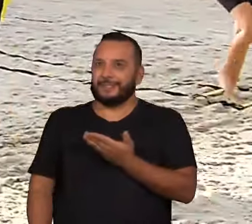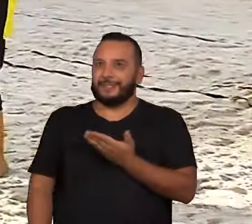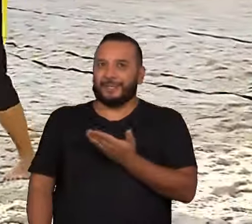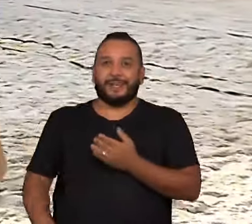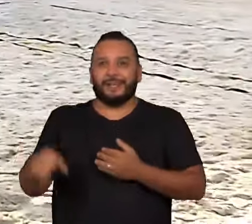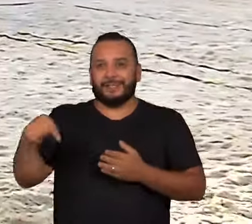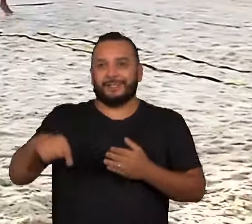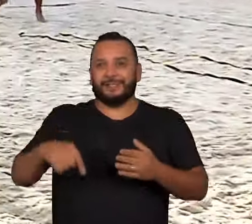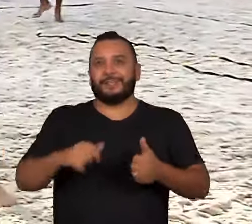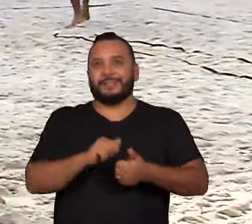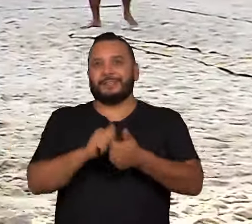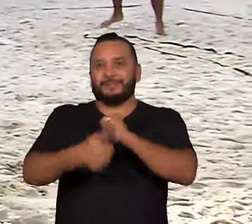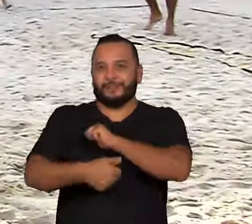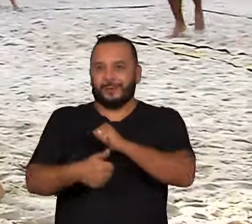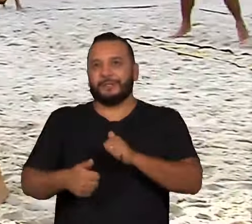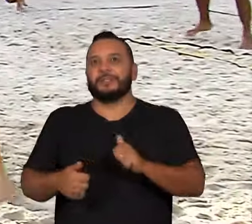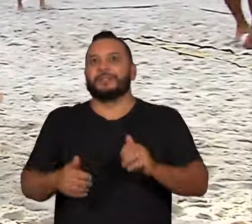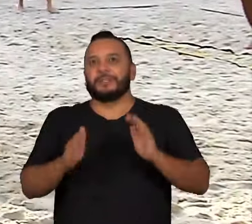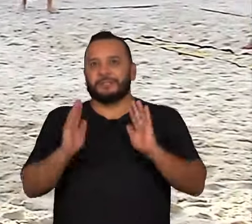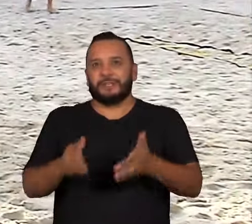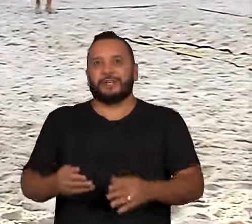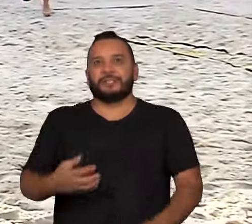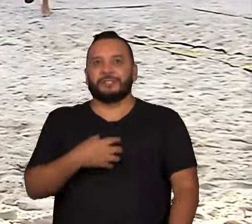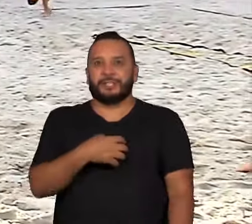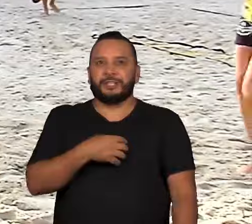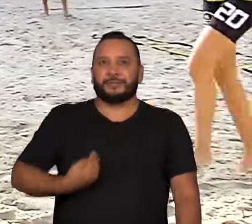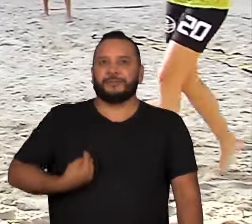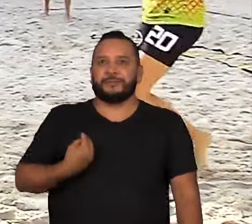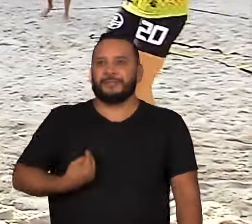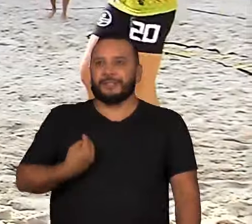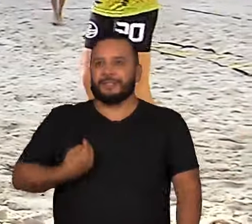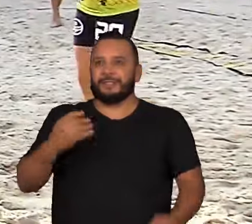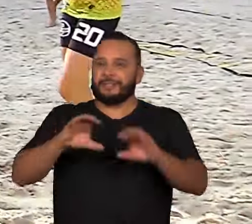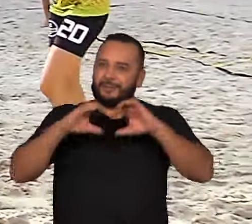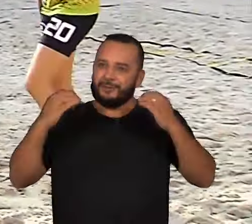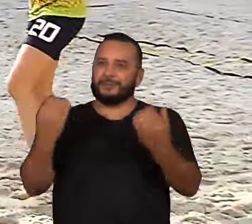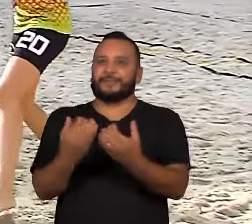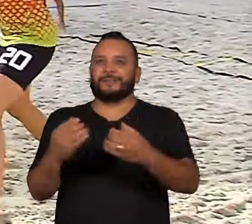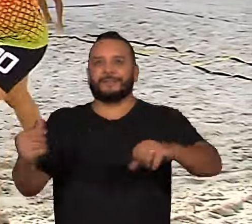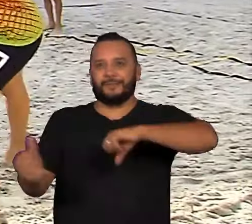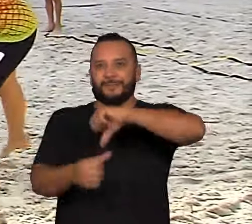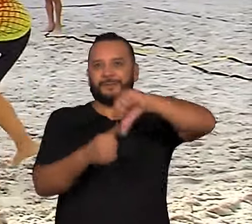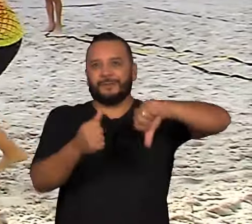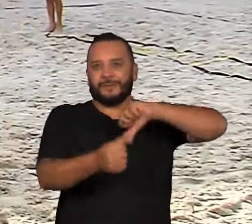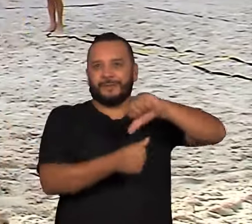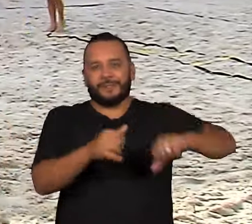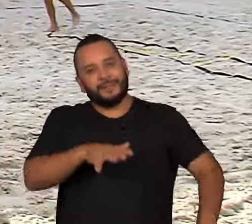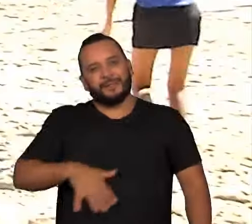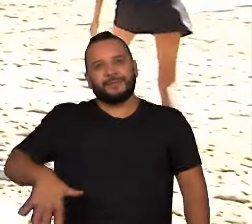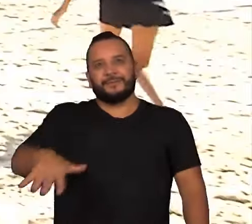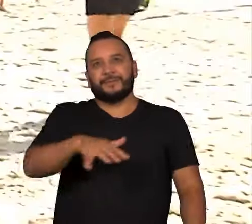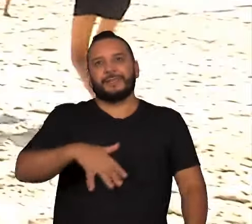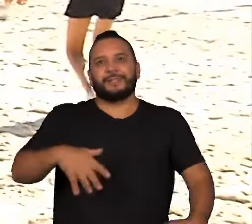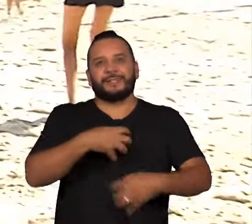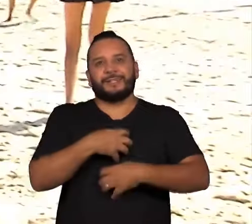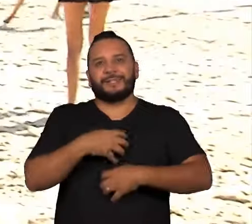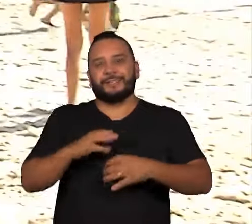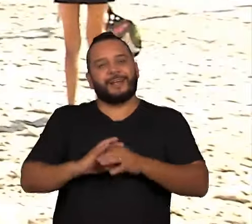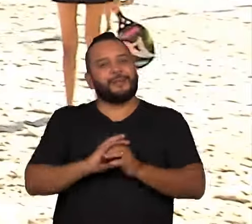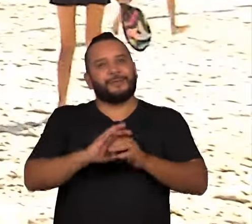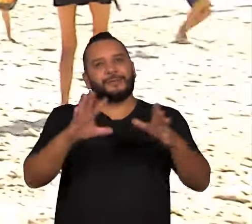o esporte está mudando o estilo de vida de toda uma comunidade. Um ambiente que a gente se sente à vontade, que a gente